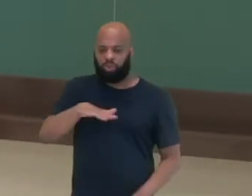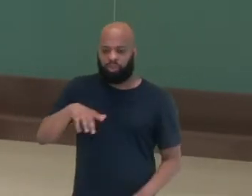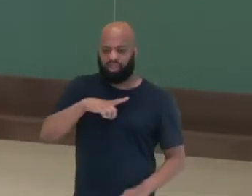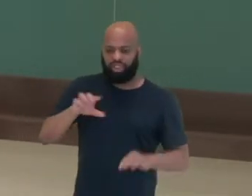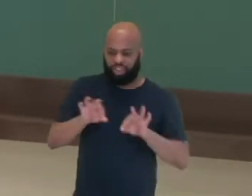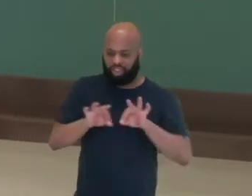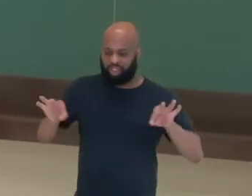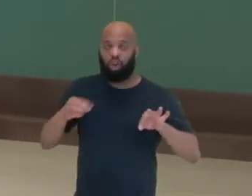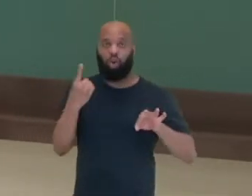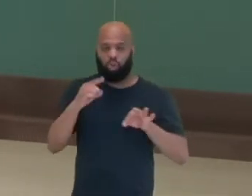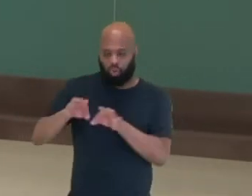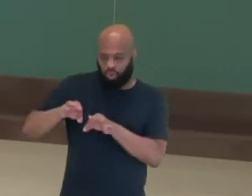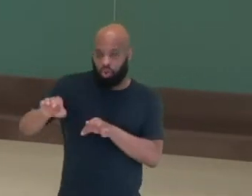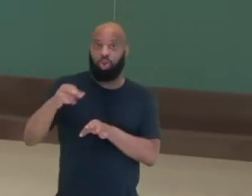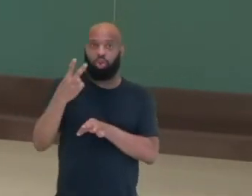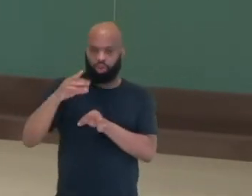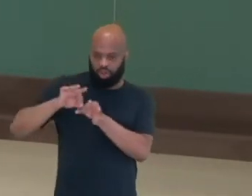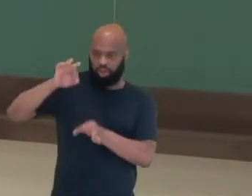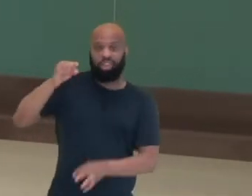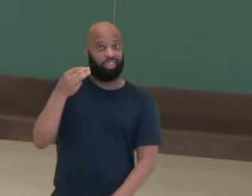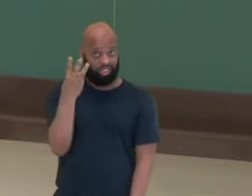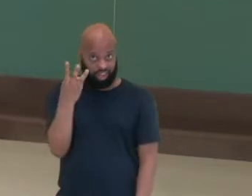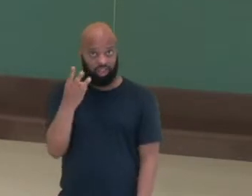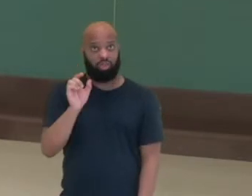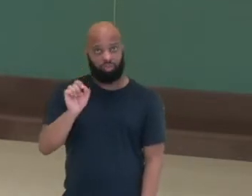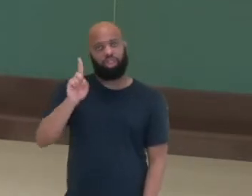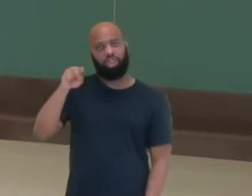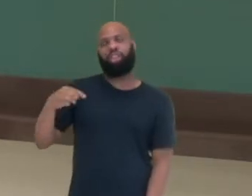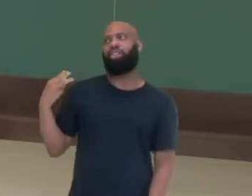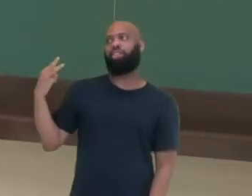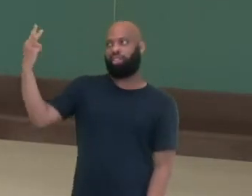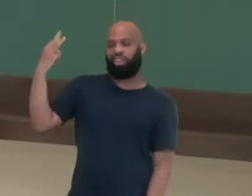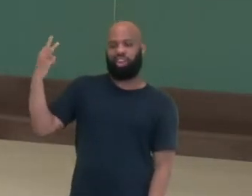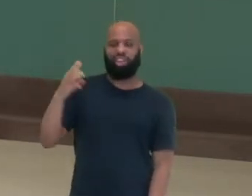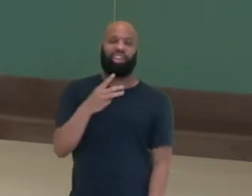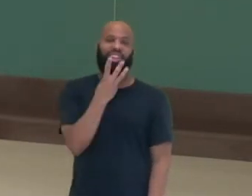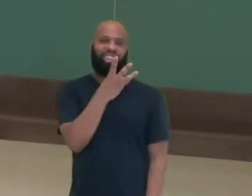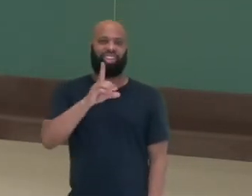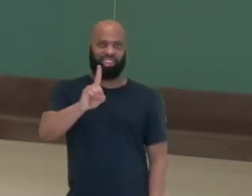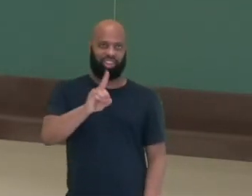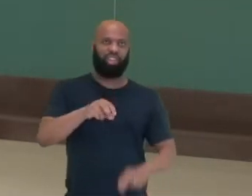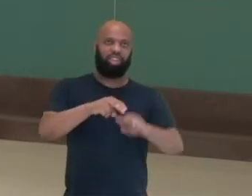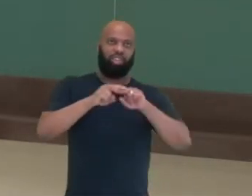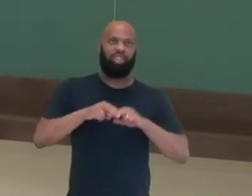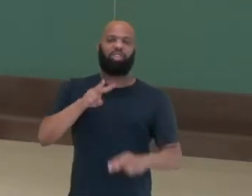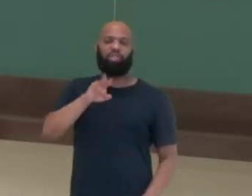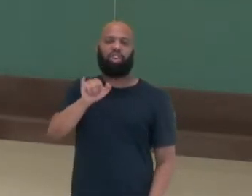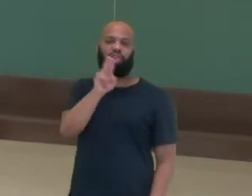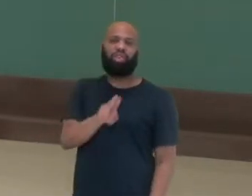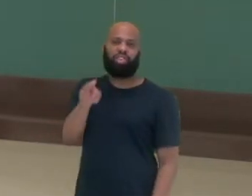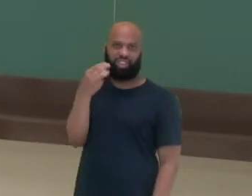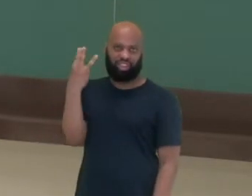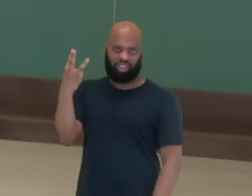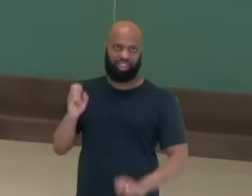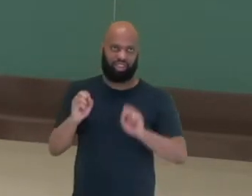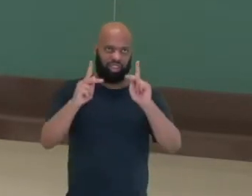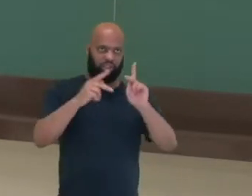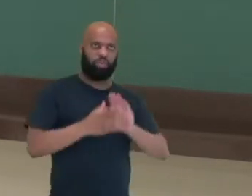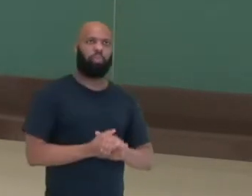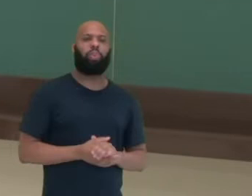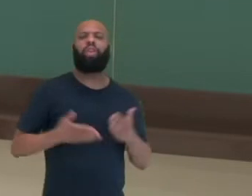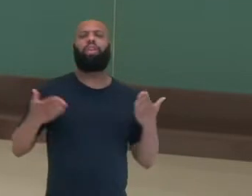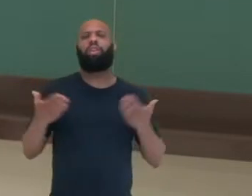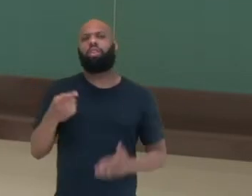tem três dimensões, que é o comprimento, largura e altura, então eu já tenho três dimensões. Então, por isso que vai o 3 ali em cima, tá?